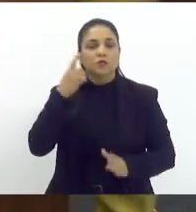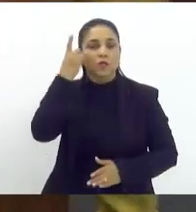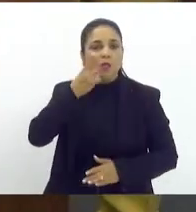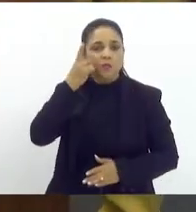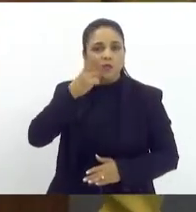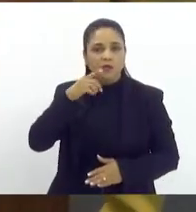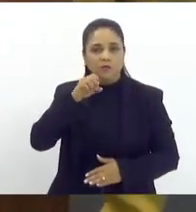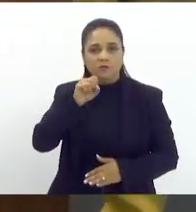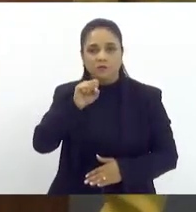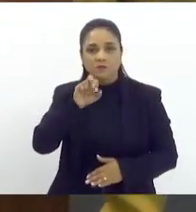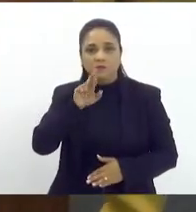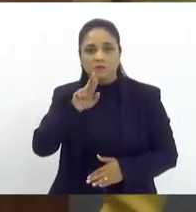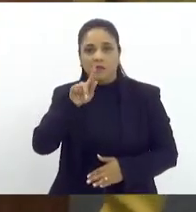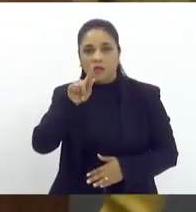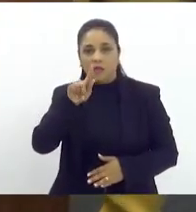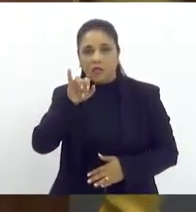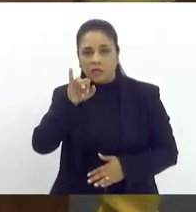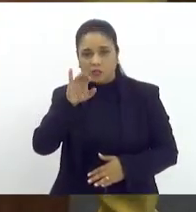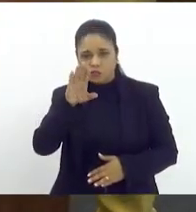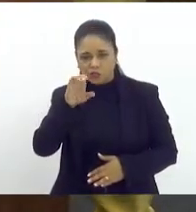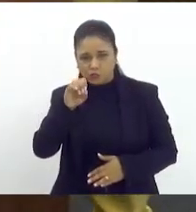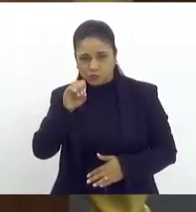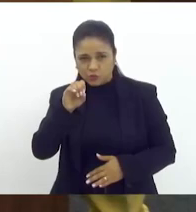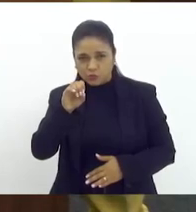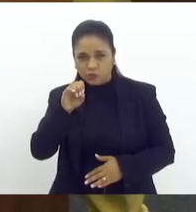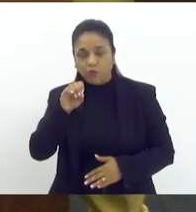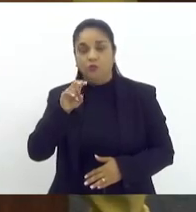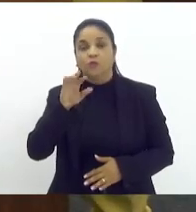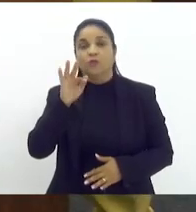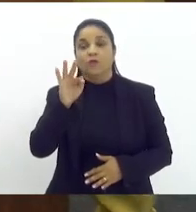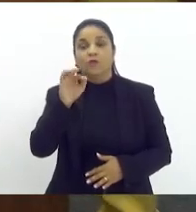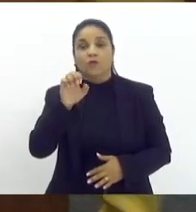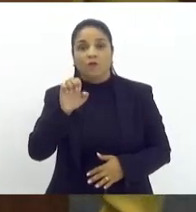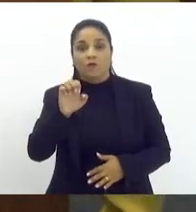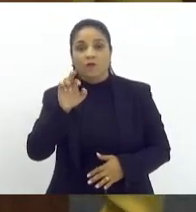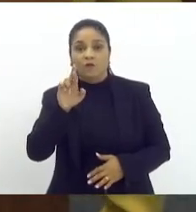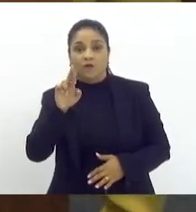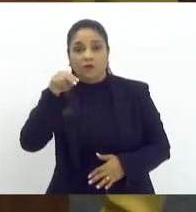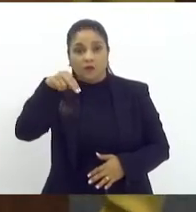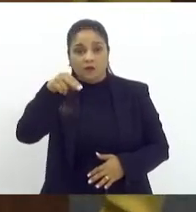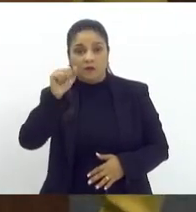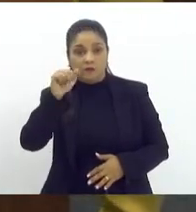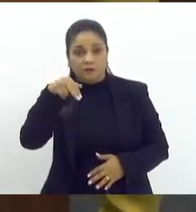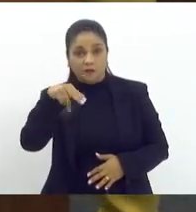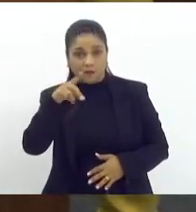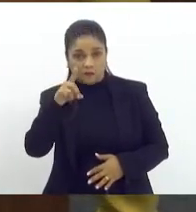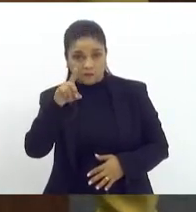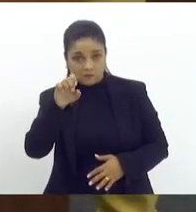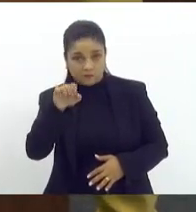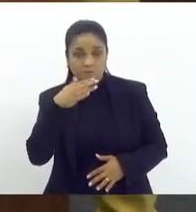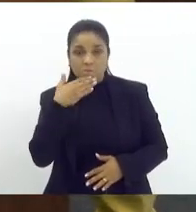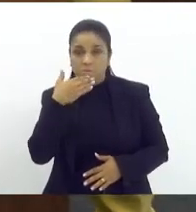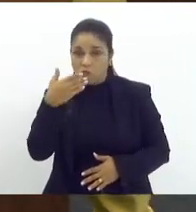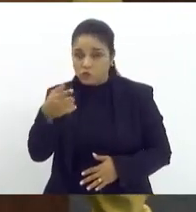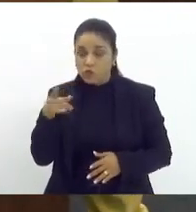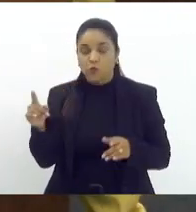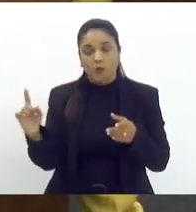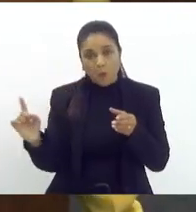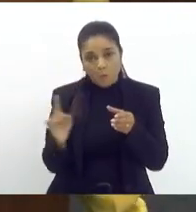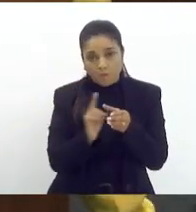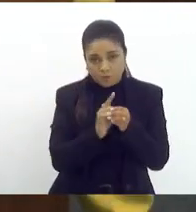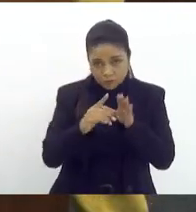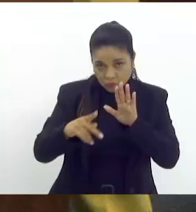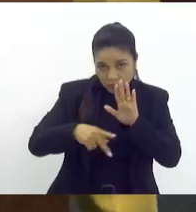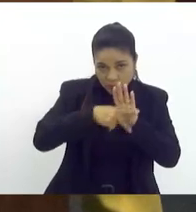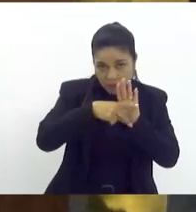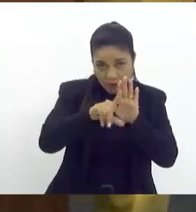Dr Serginho é o que eu esqueci Serginho Fernandes que me pediu até que eu fosse com o autor para